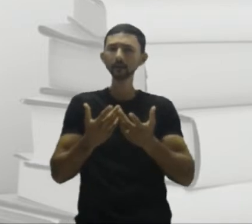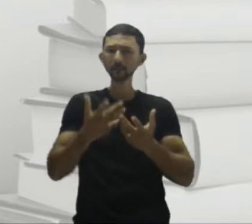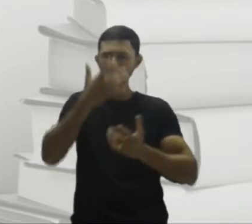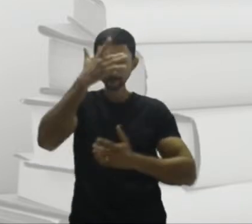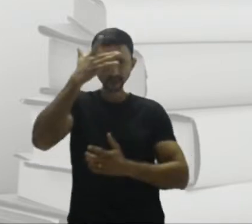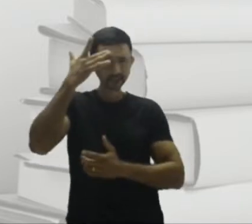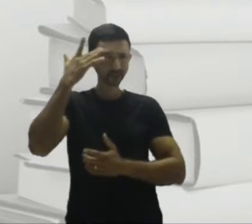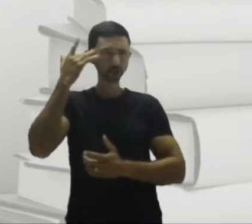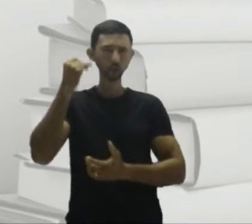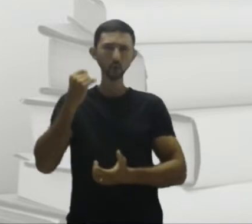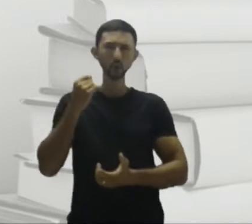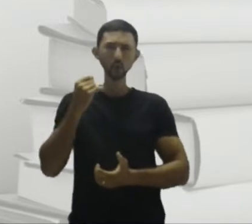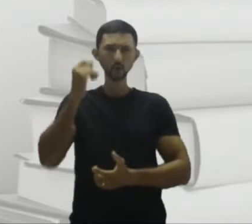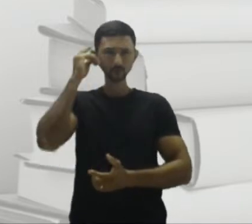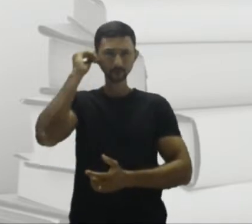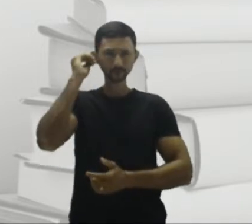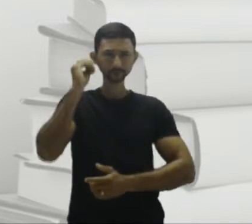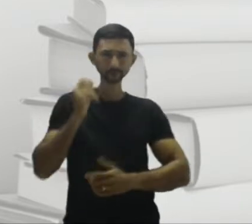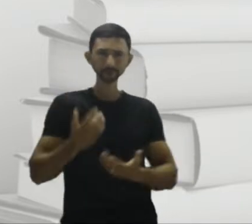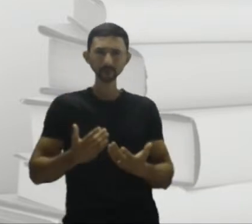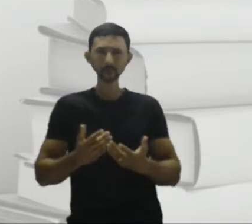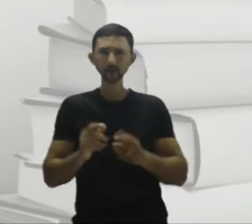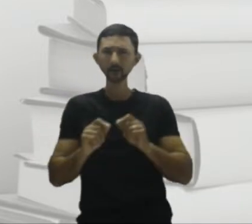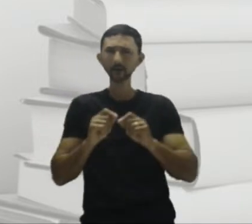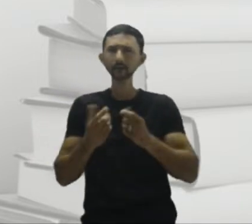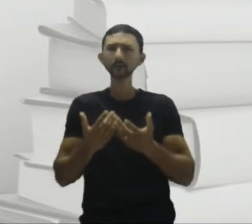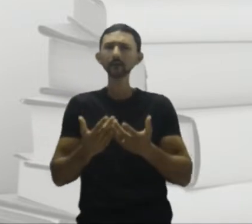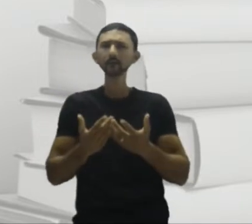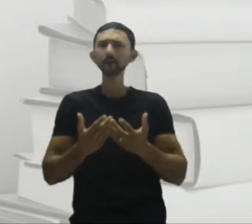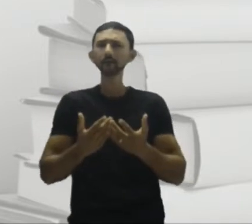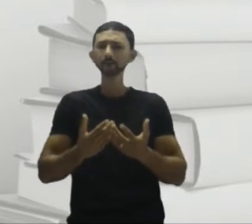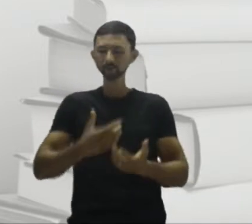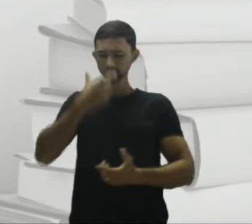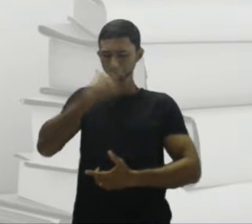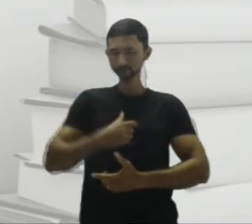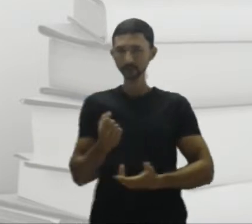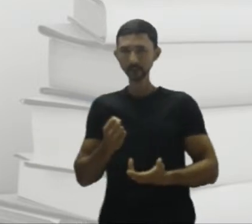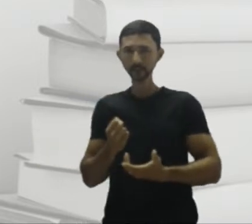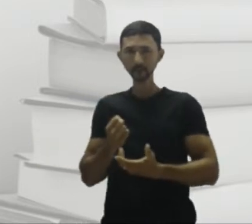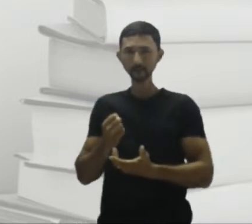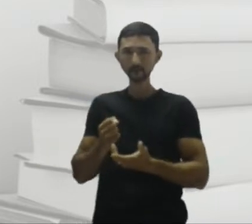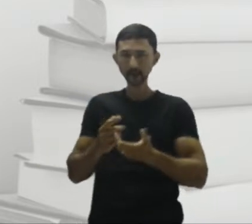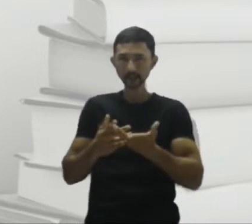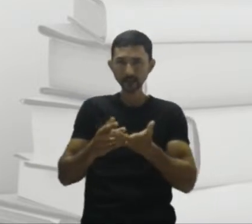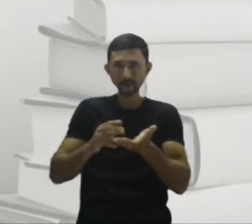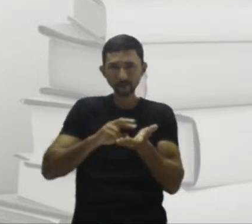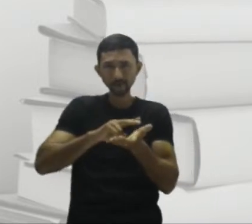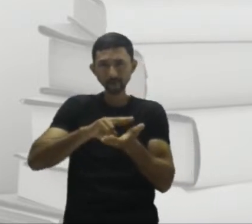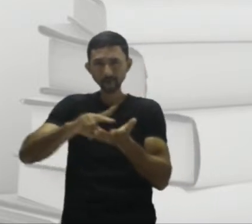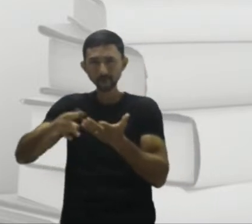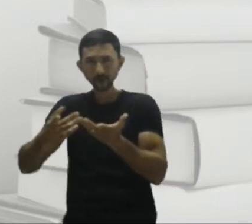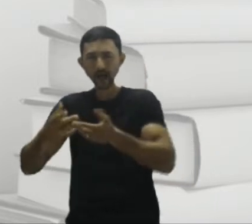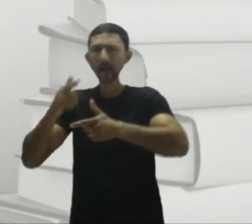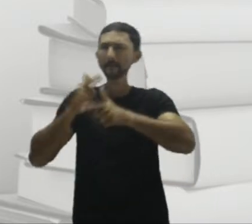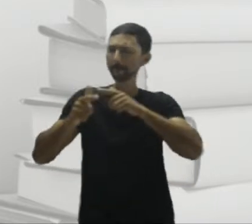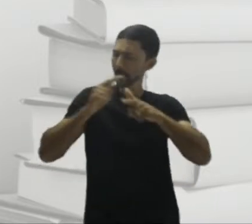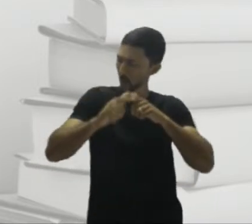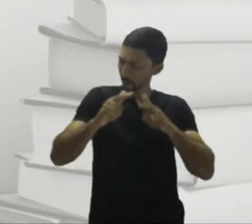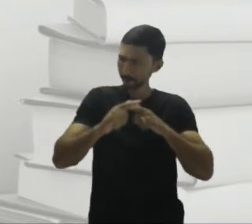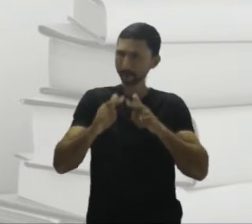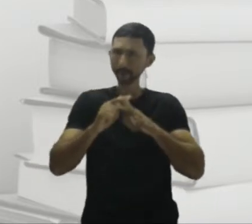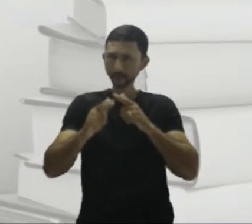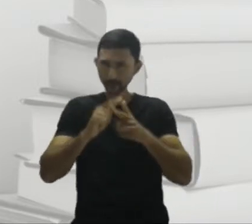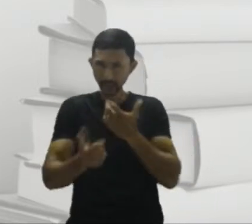herói. E esse herói, ele vai enfrentar diversas dificuldades durante